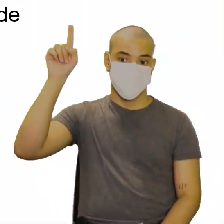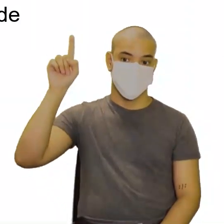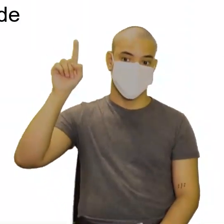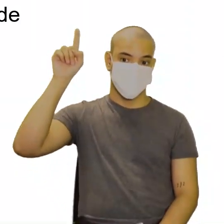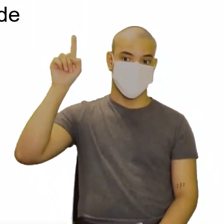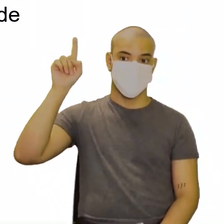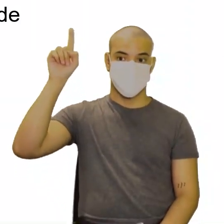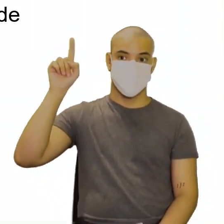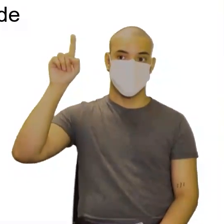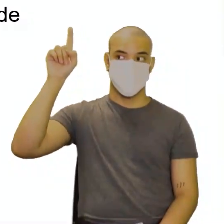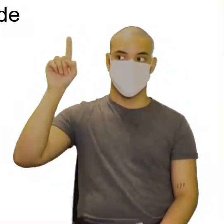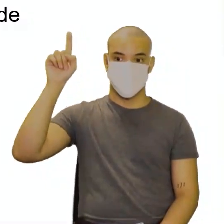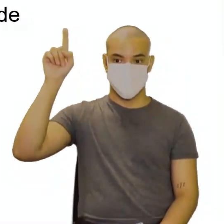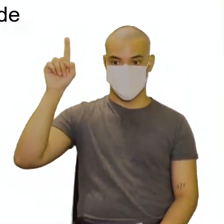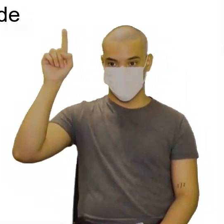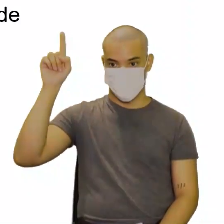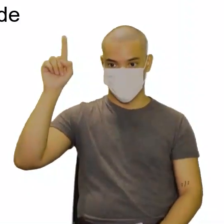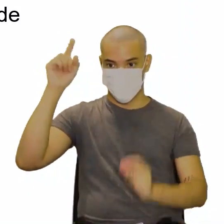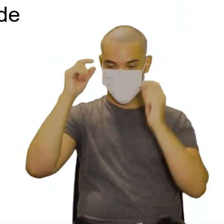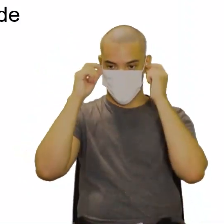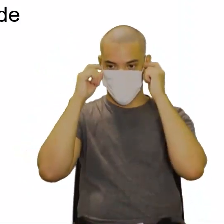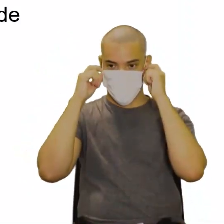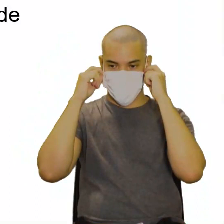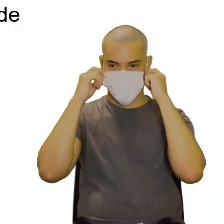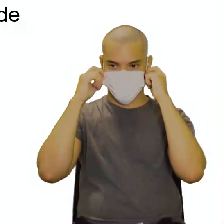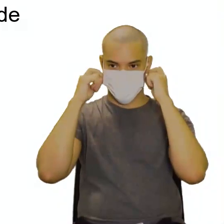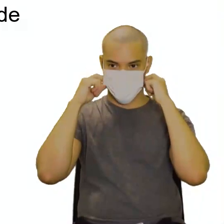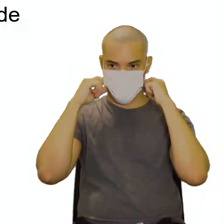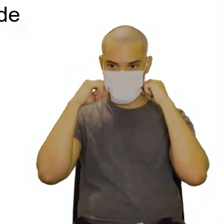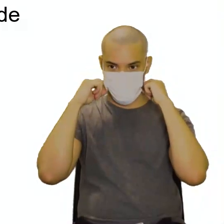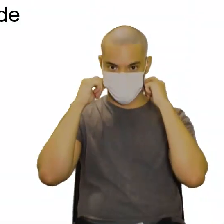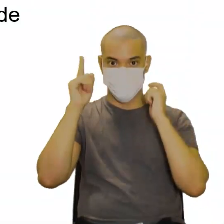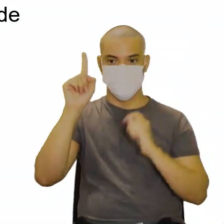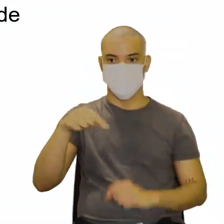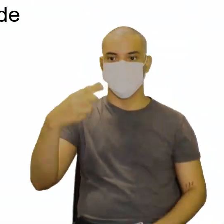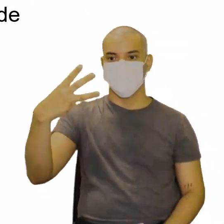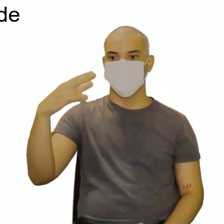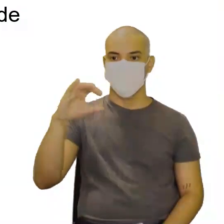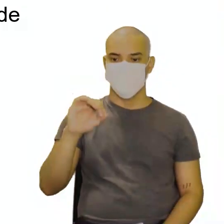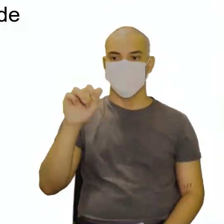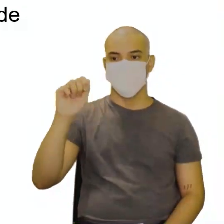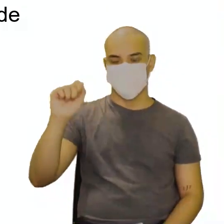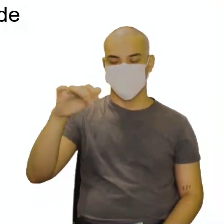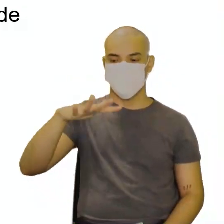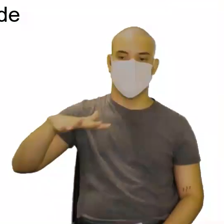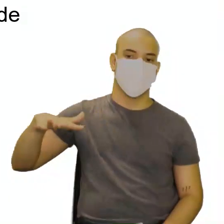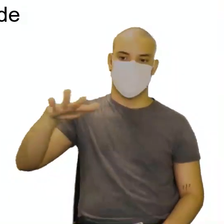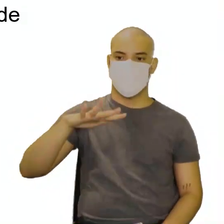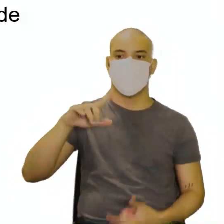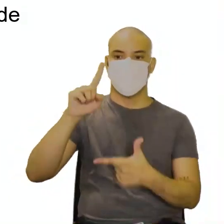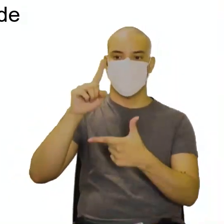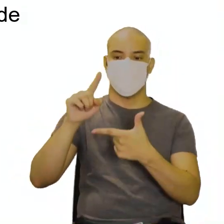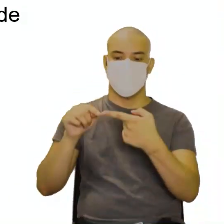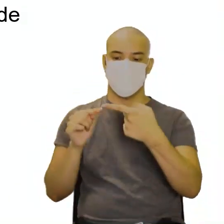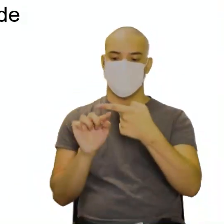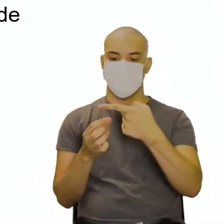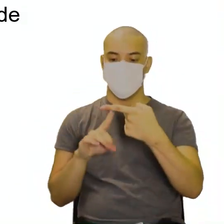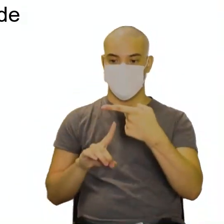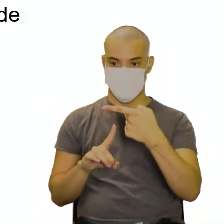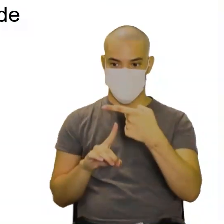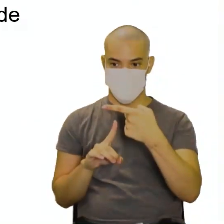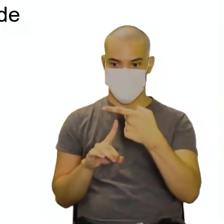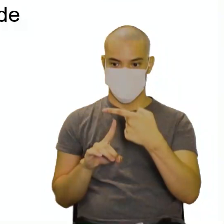da nossa capacitância. Ela é a permissividade vezes a área dividido pela